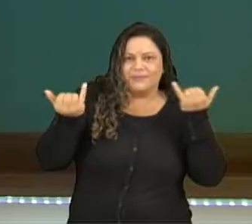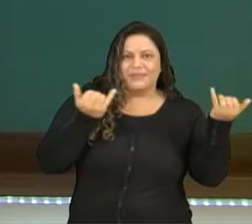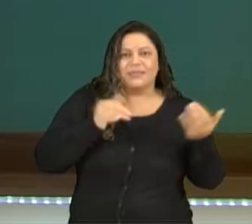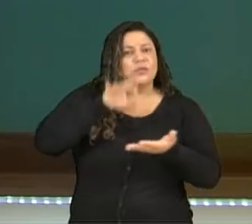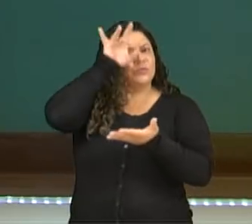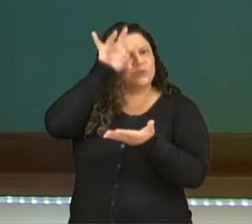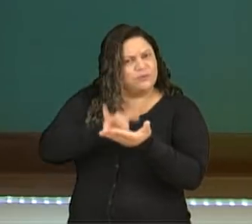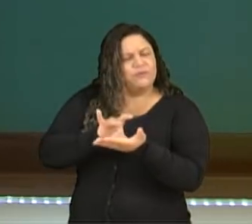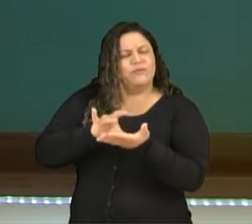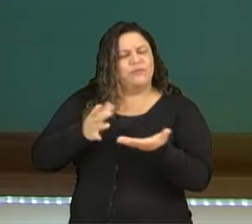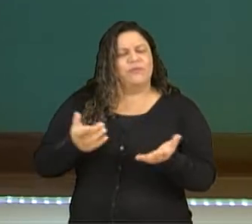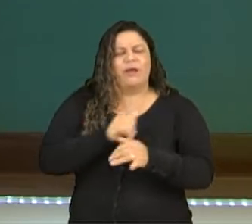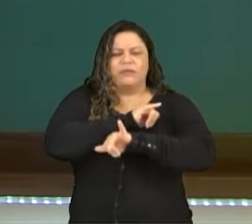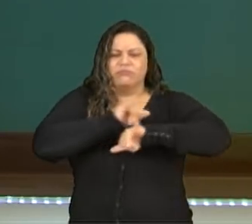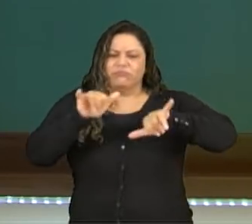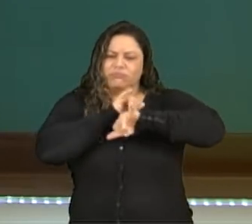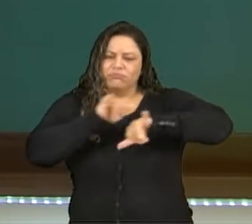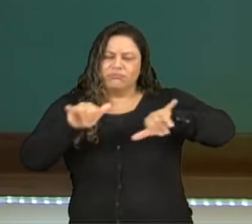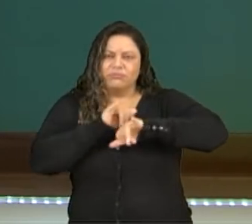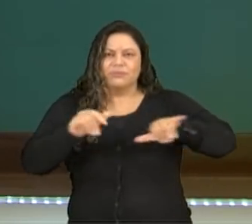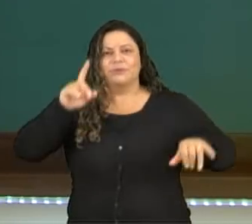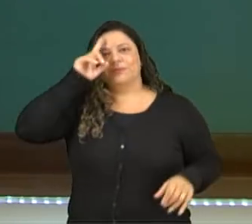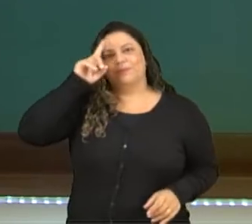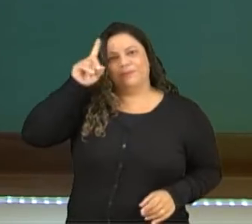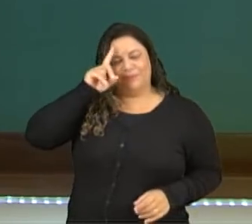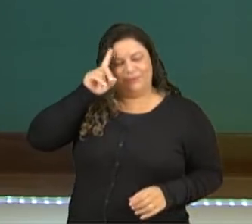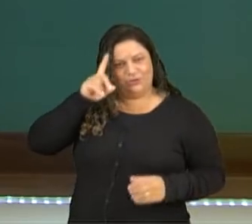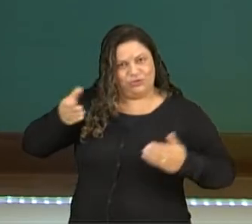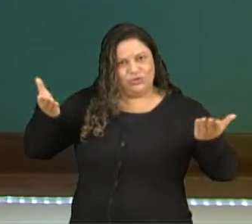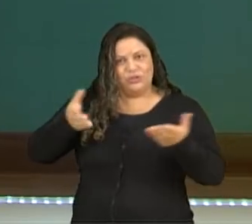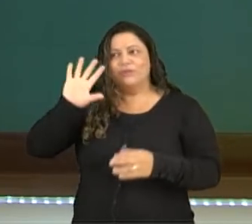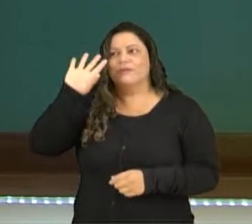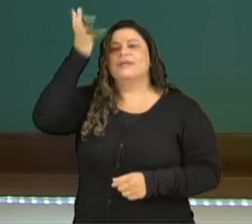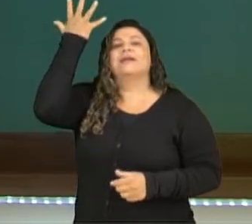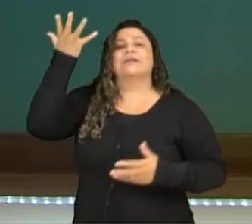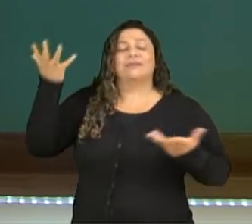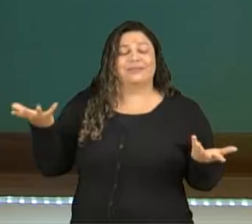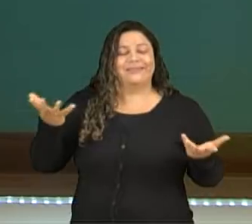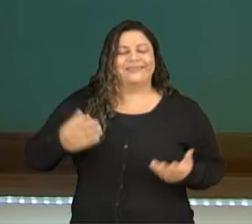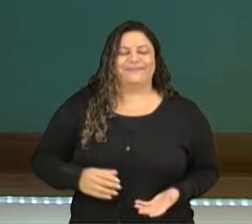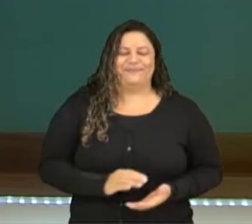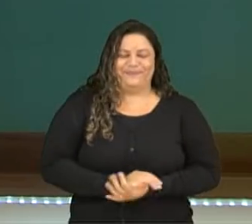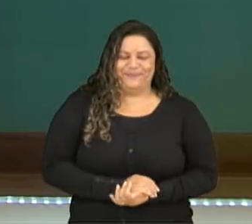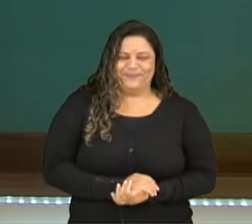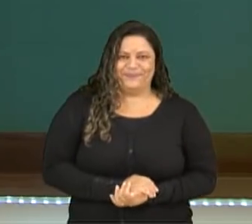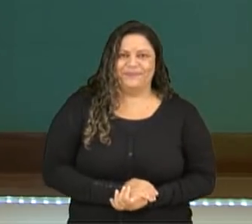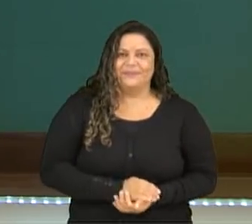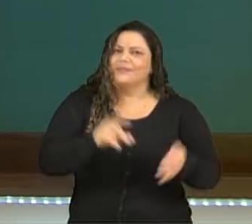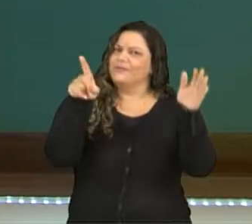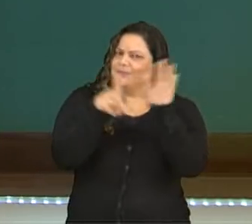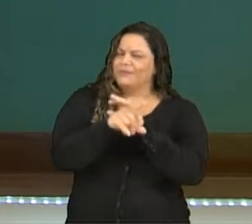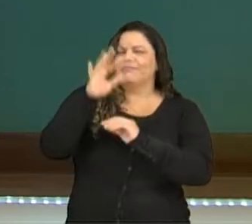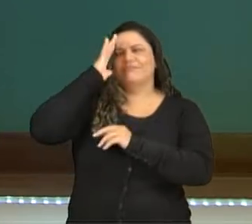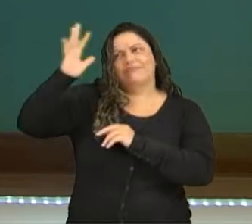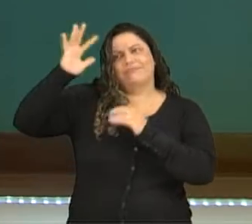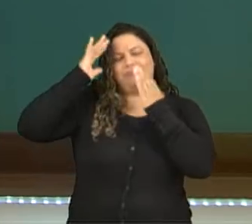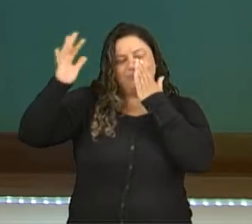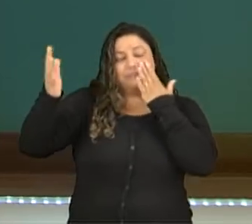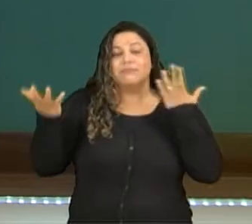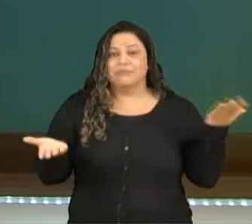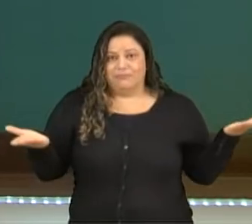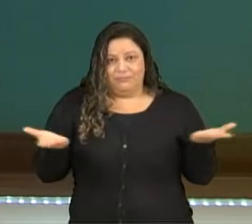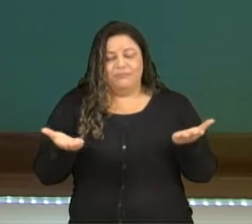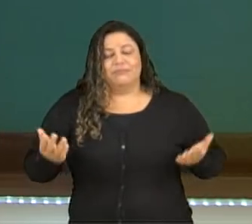fato noticiado, né, as notícias do nosso dia a dia, dos acontecimentos da nossa atualidade? Então, uma perguntinha, uma reflexão para a